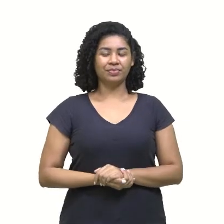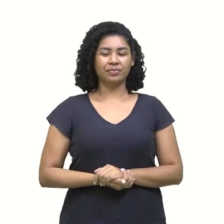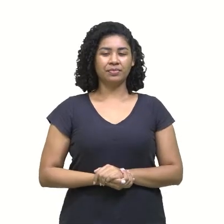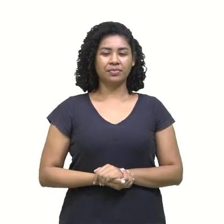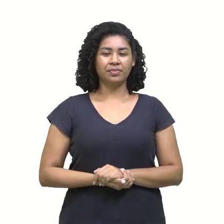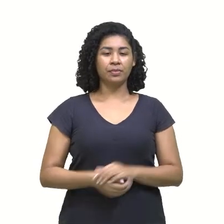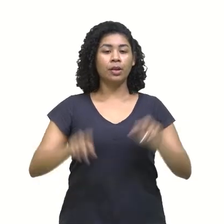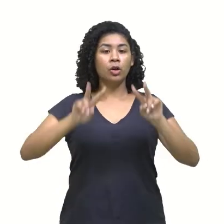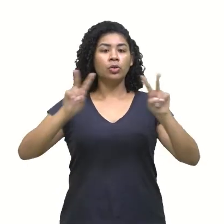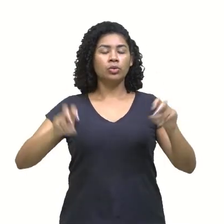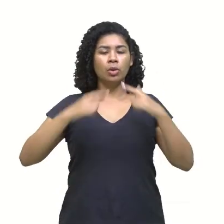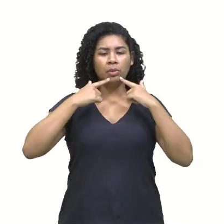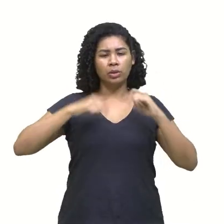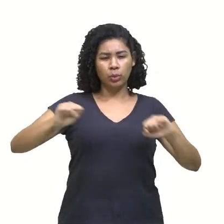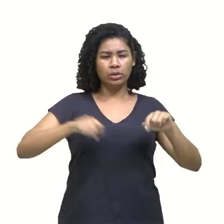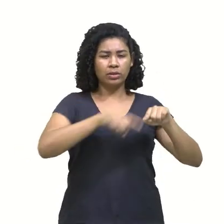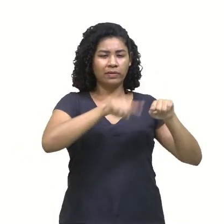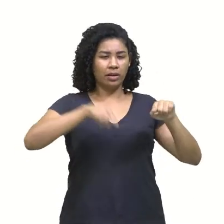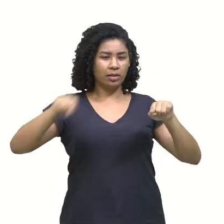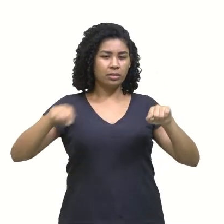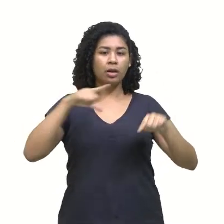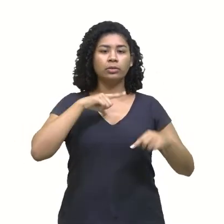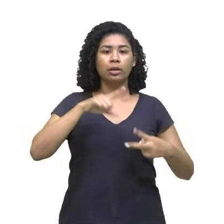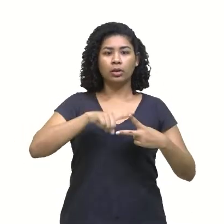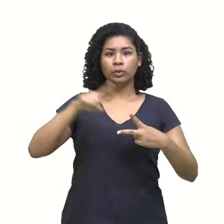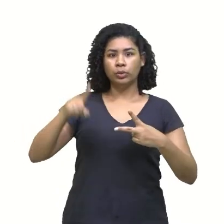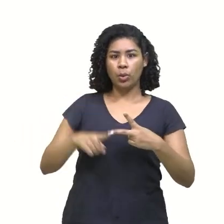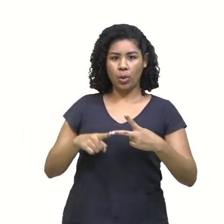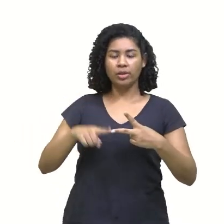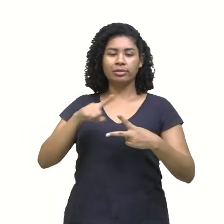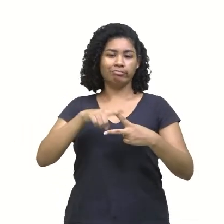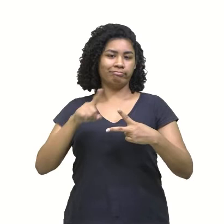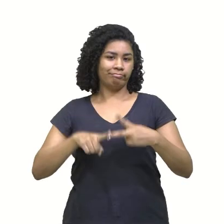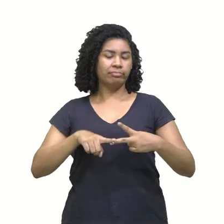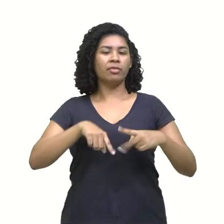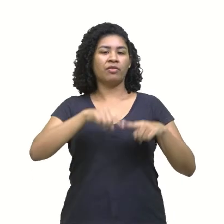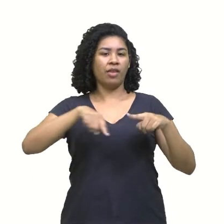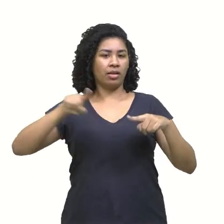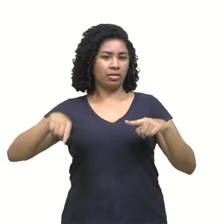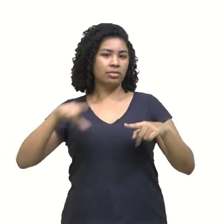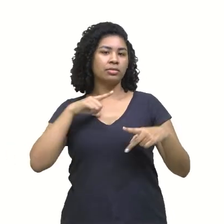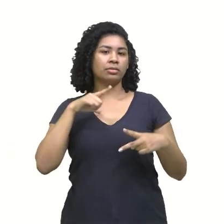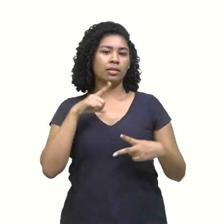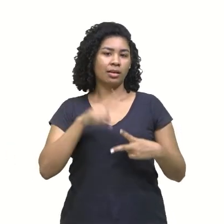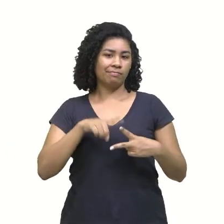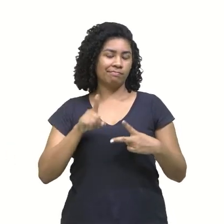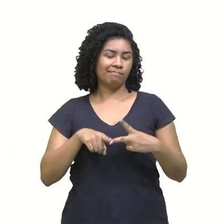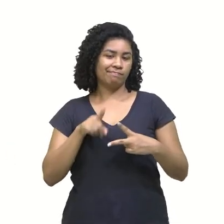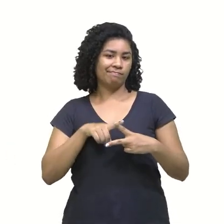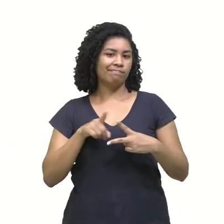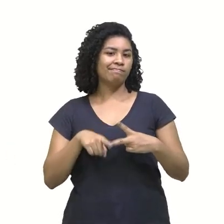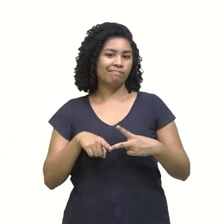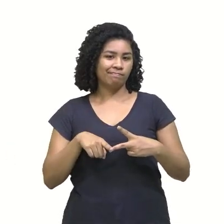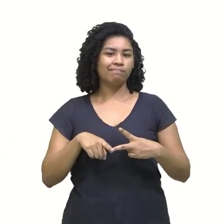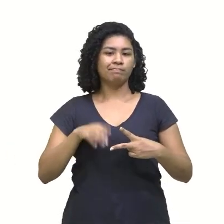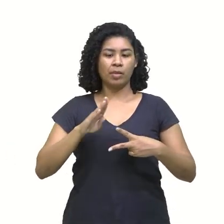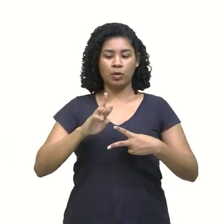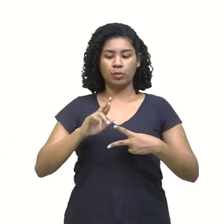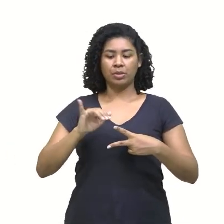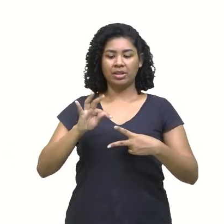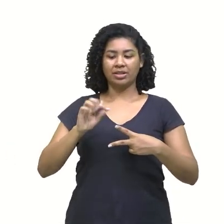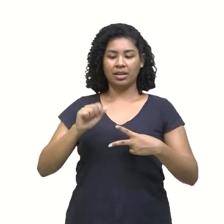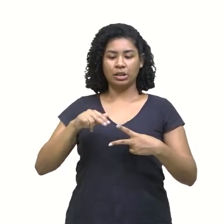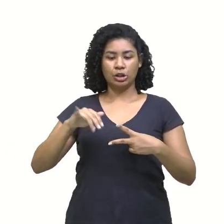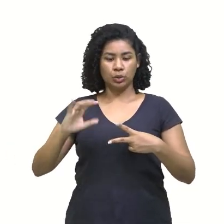relação à variação linguística, nós temos esses dois, né? Esses dois tópicos que são o inglês britânico e o